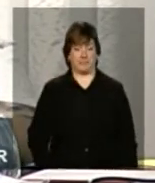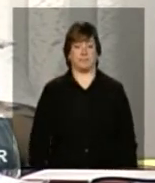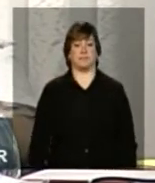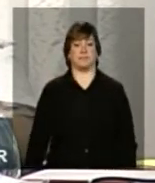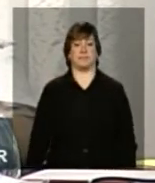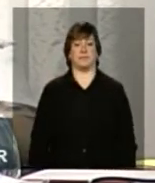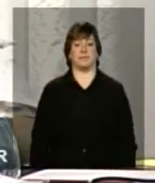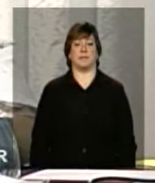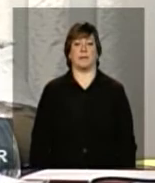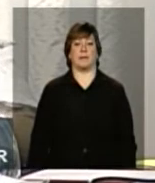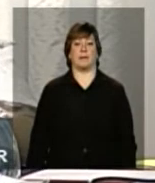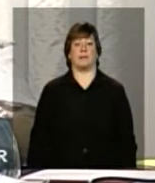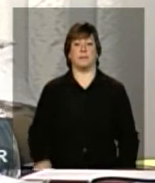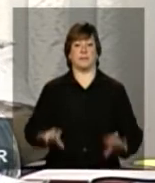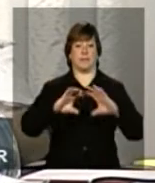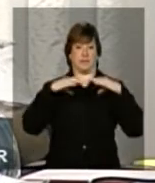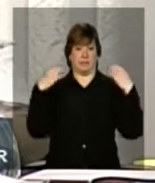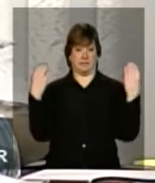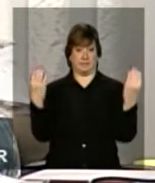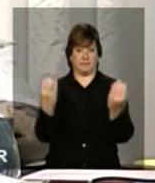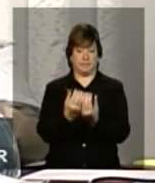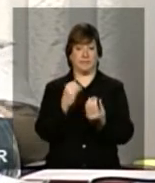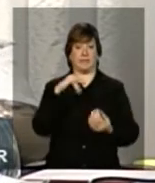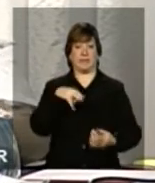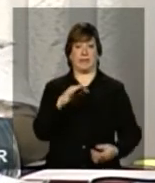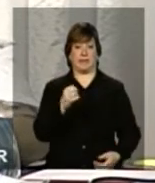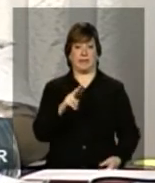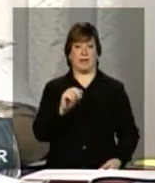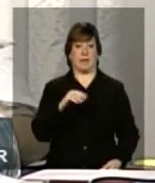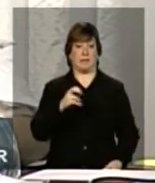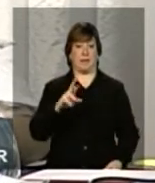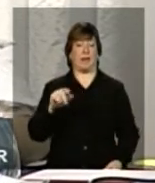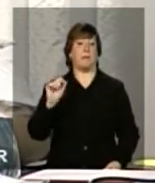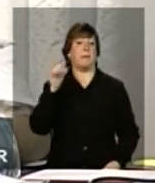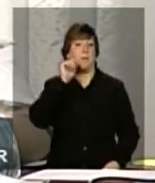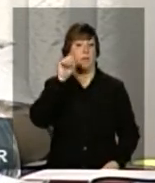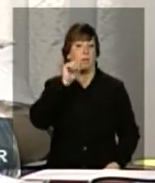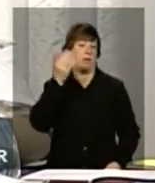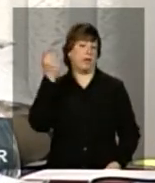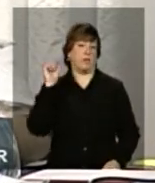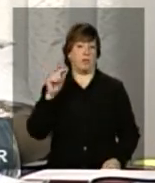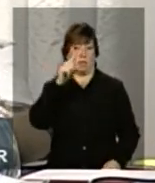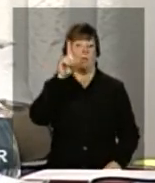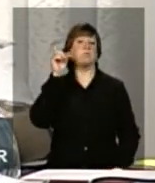A Conferência Interamericana da Mulher, que já passou um pouco de tempo, que foi em Washington,